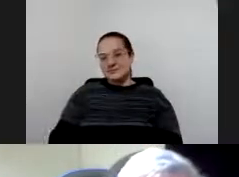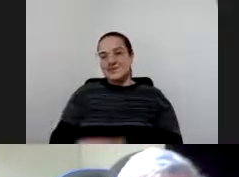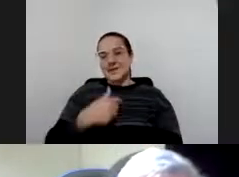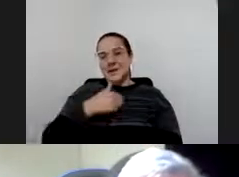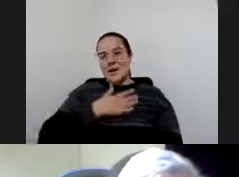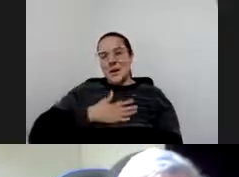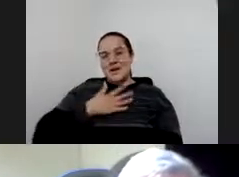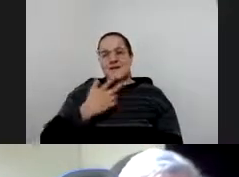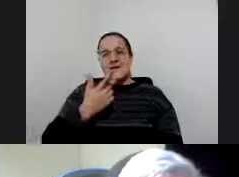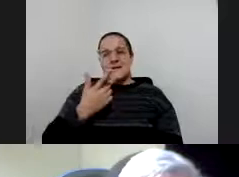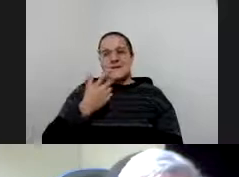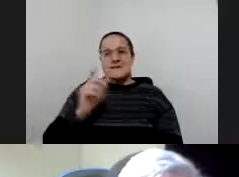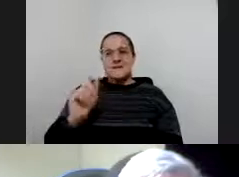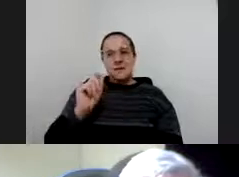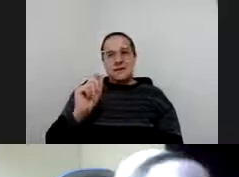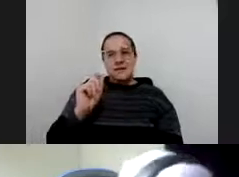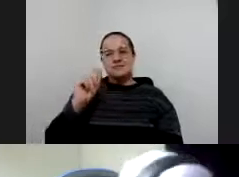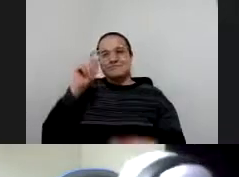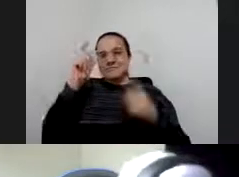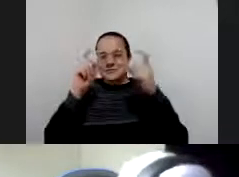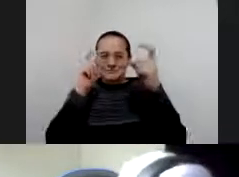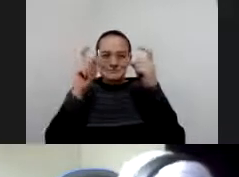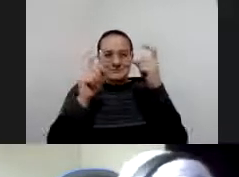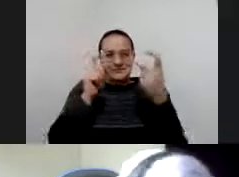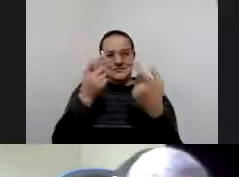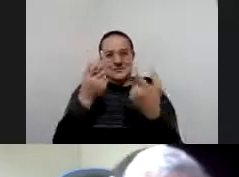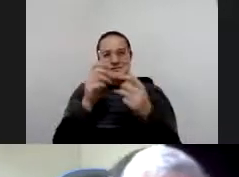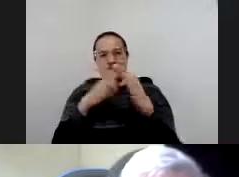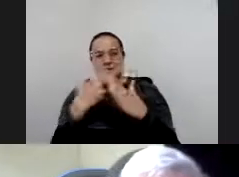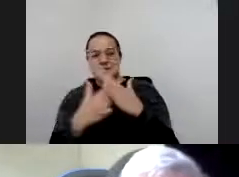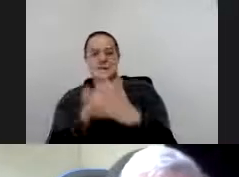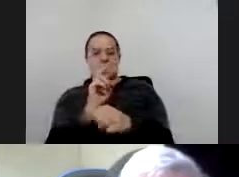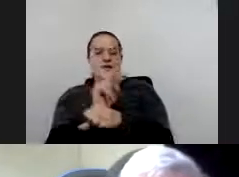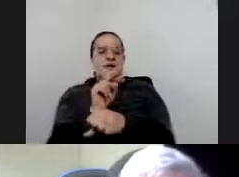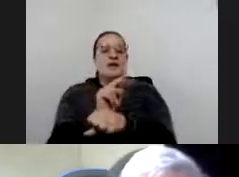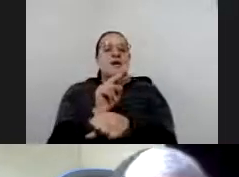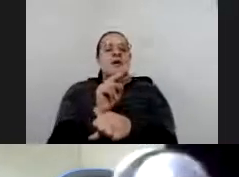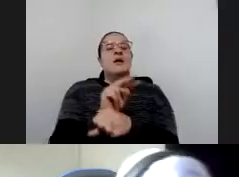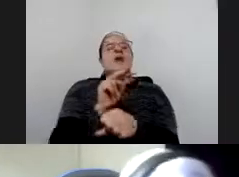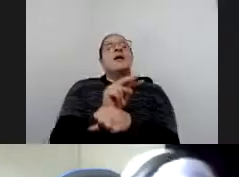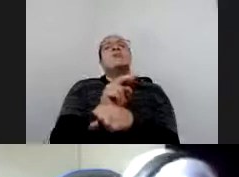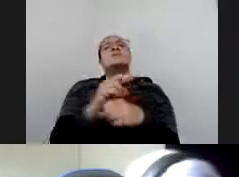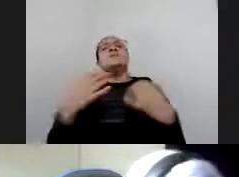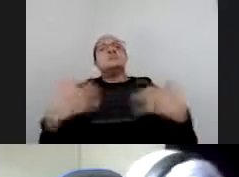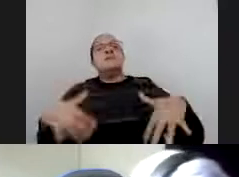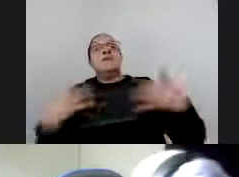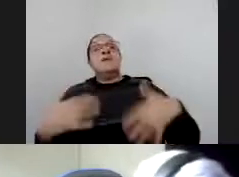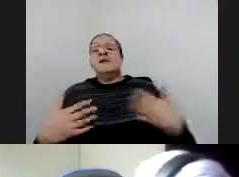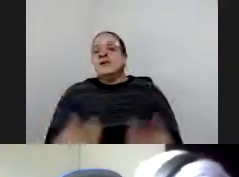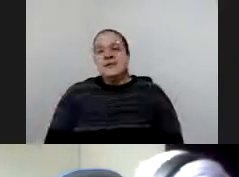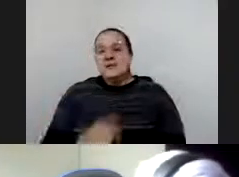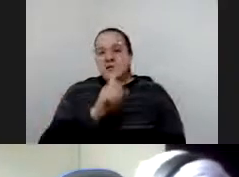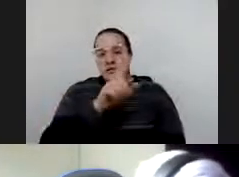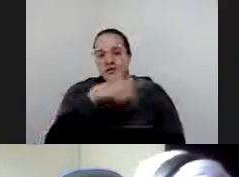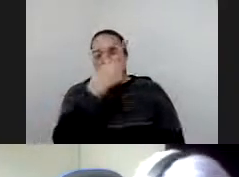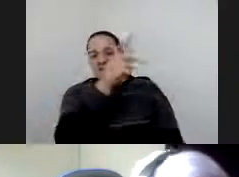que ficam preocupados em proteger as empresas, né, de colocar elas no pedestal, que não faz mais do que a obrigação